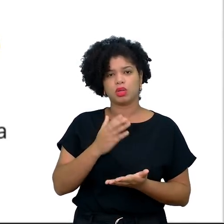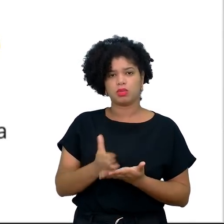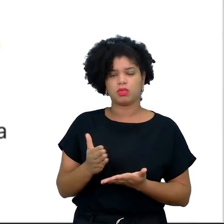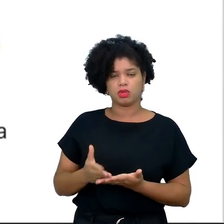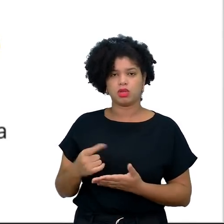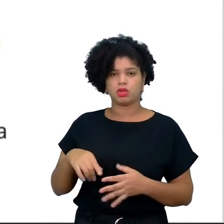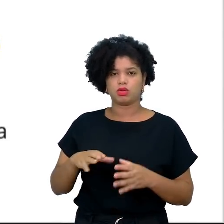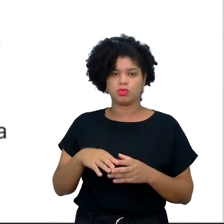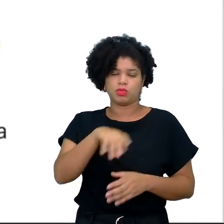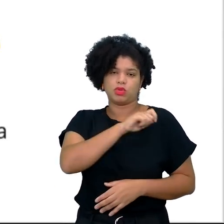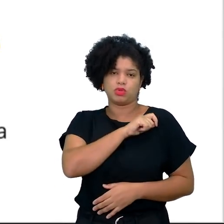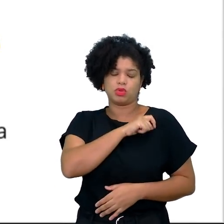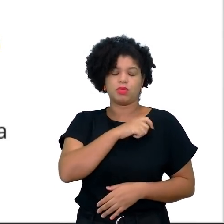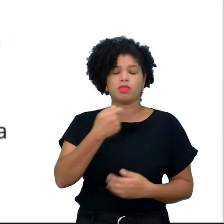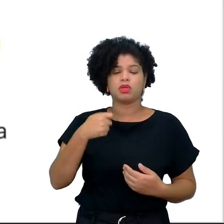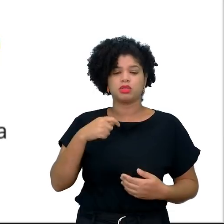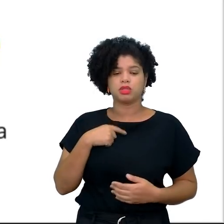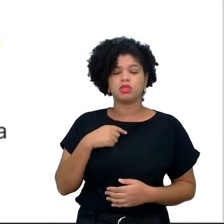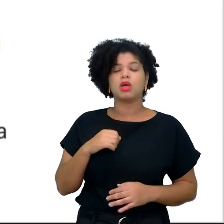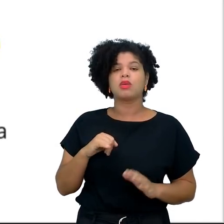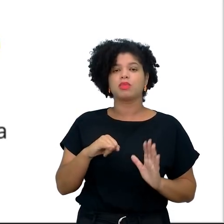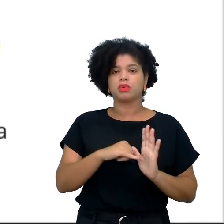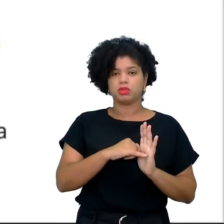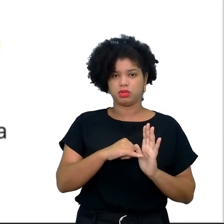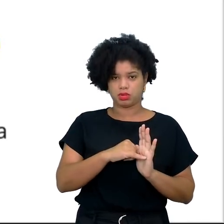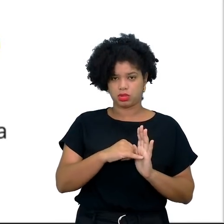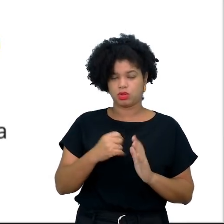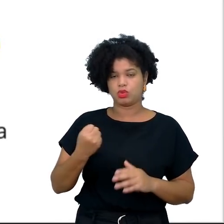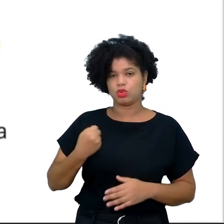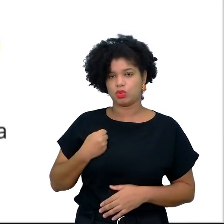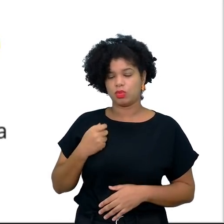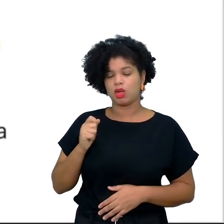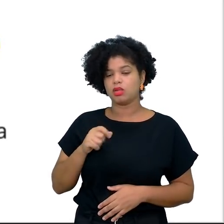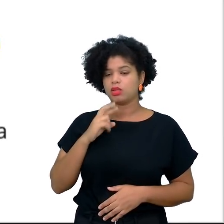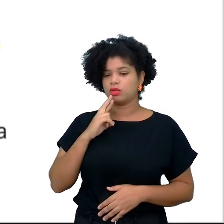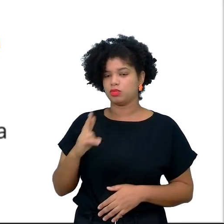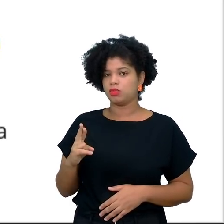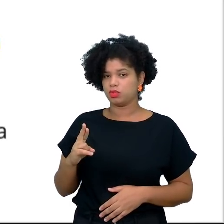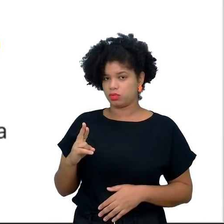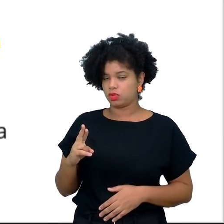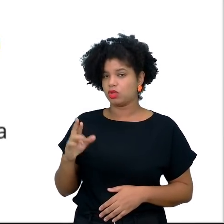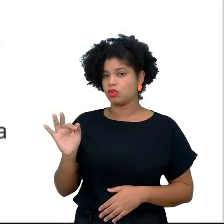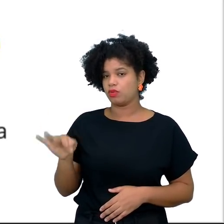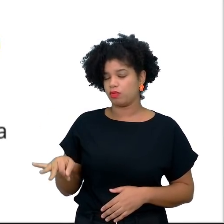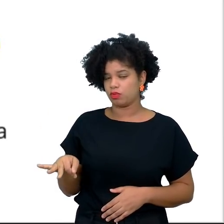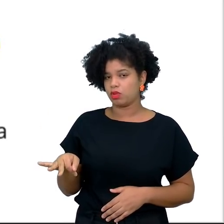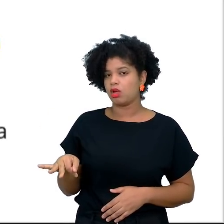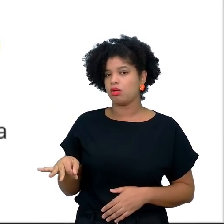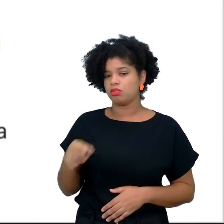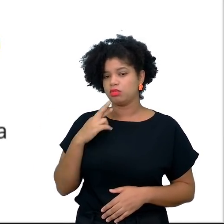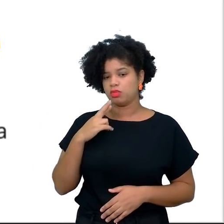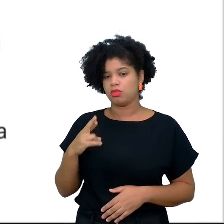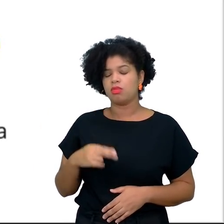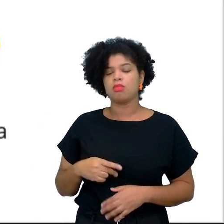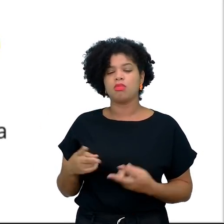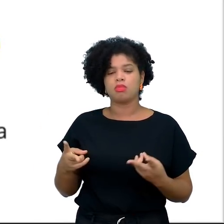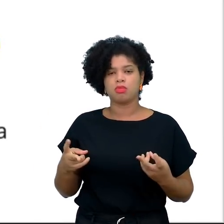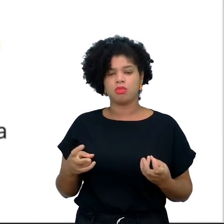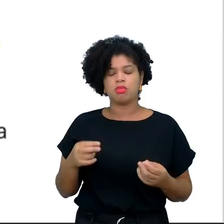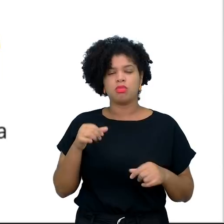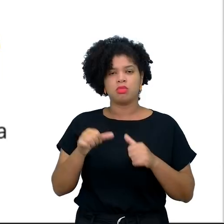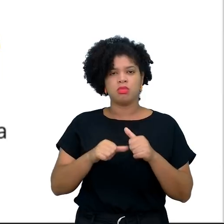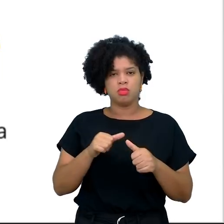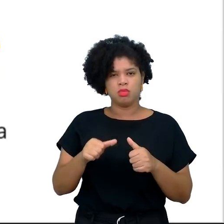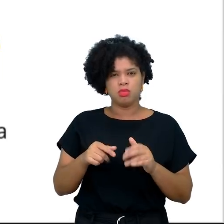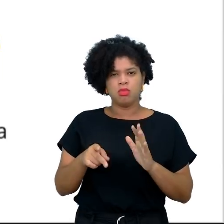os estudantes devem subtrair uma grandeza para a obtenção do estado final. Então, para observarmos a mudança